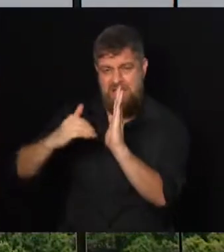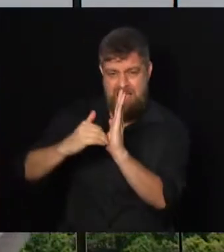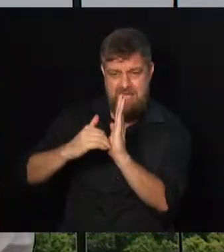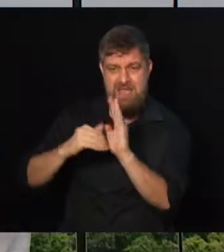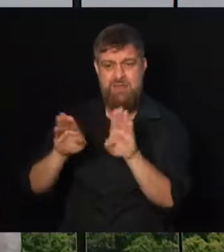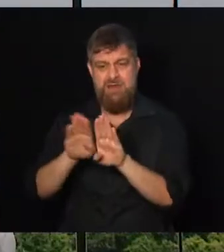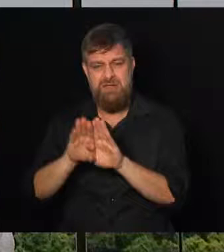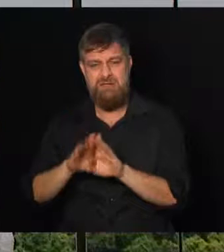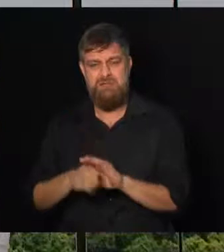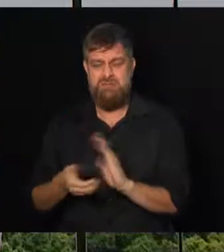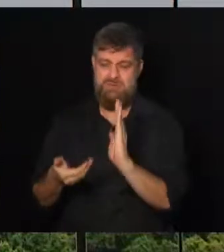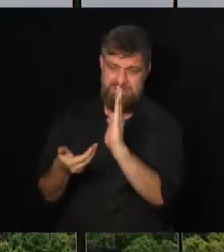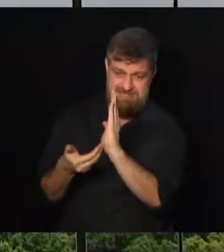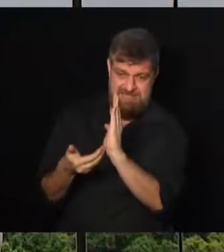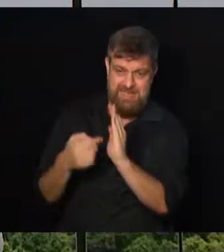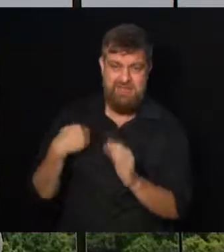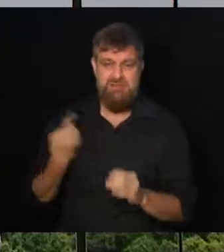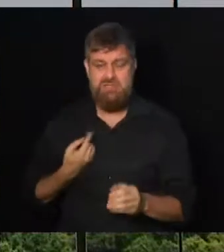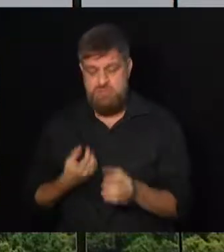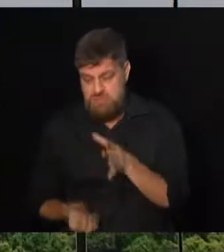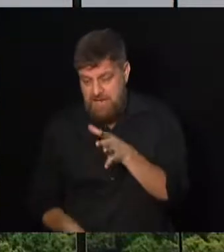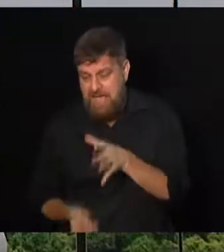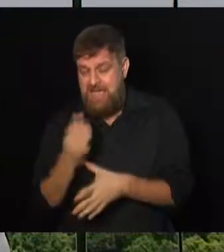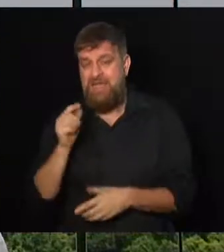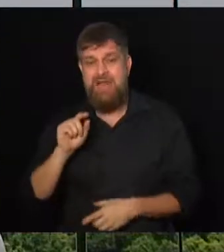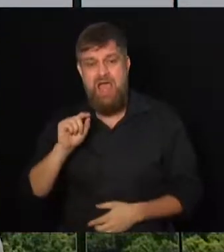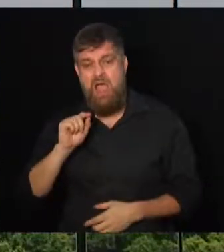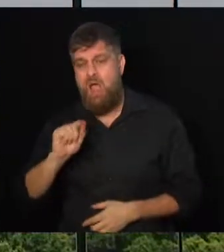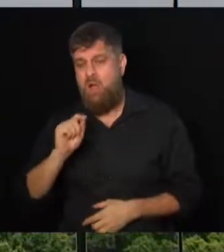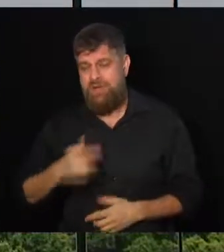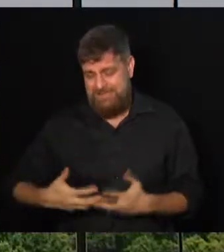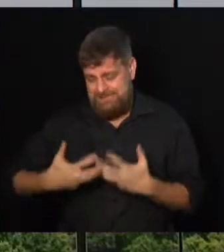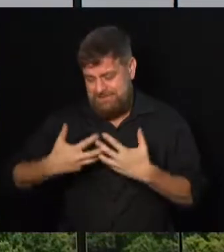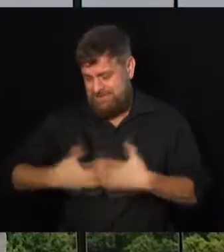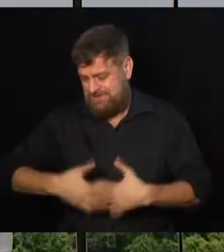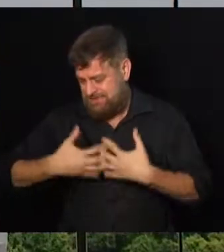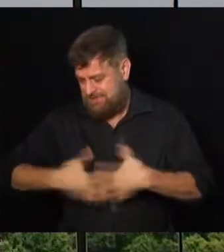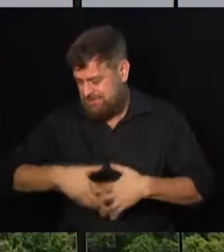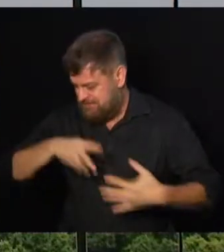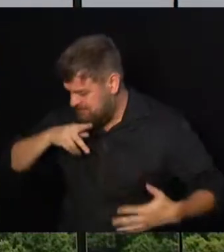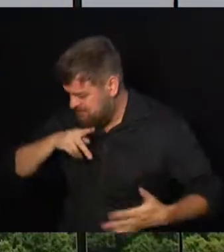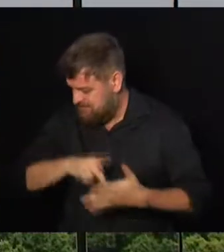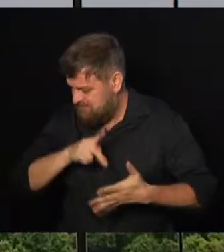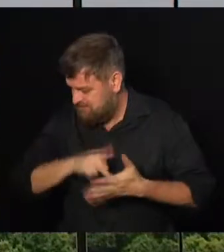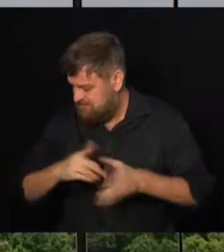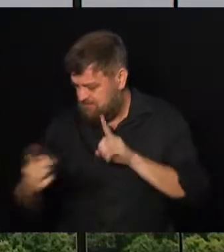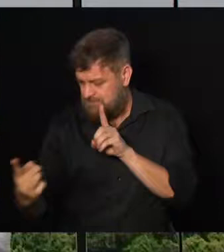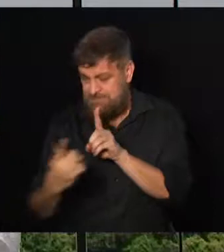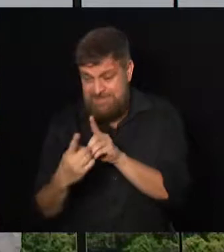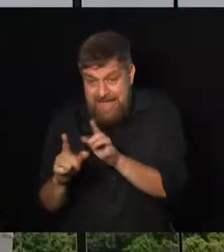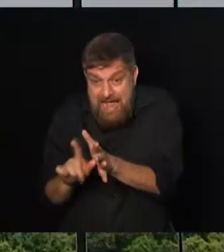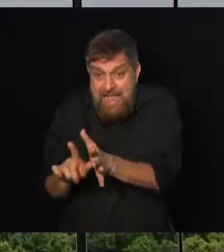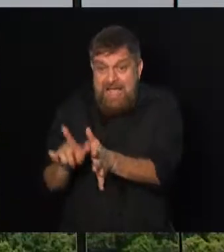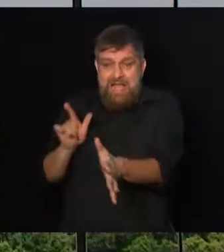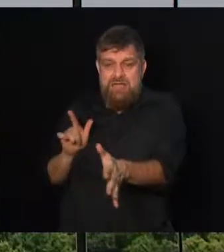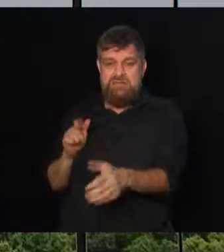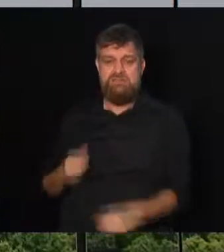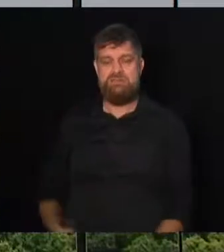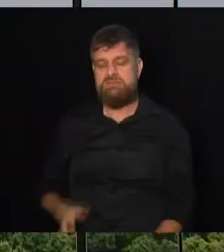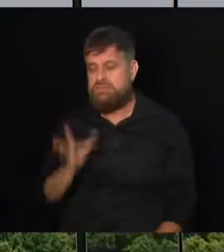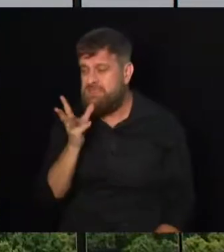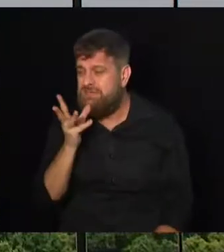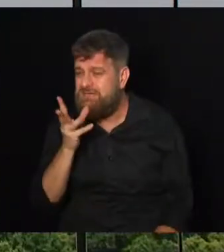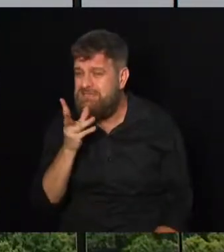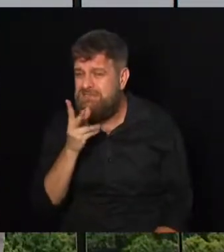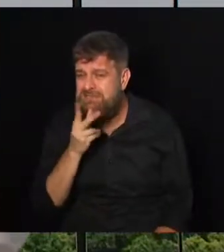os senadores, a gente montar algo que você consiga efetivar o atendimento precoce desse paciente. Porque se você tarda